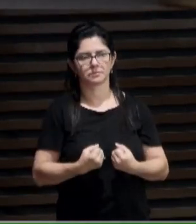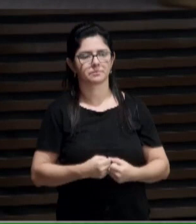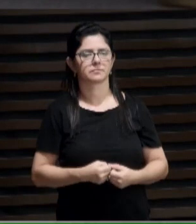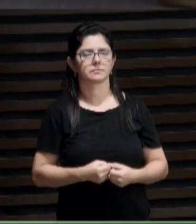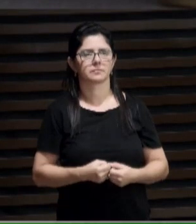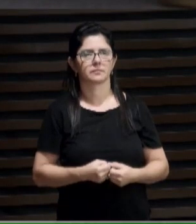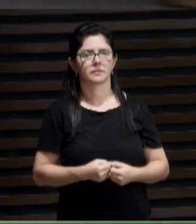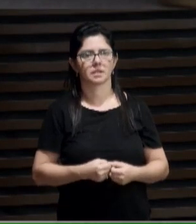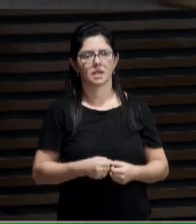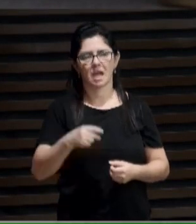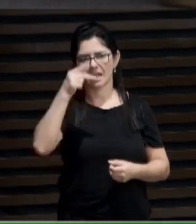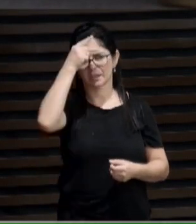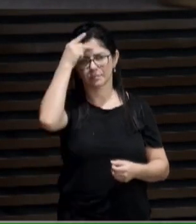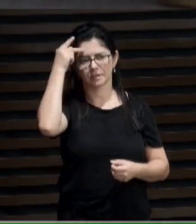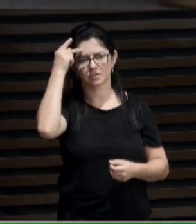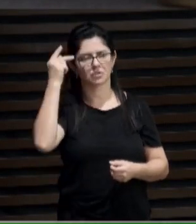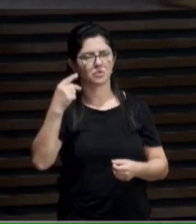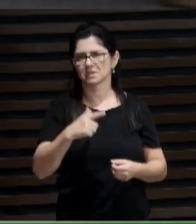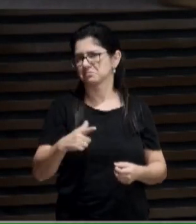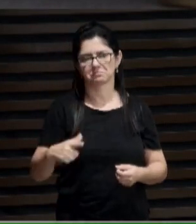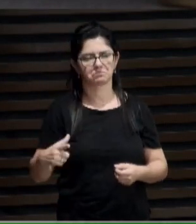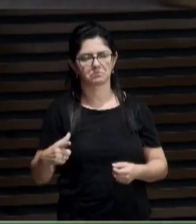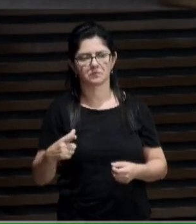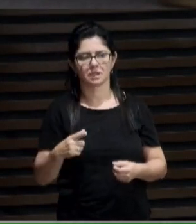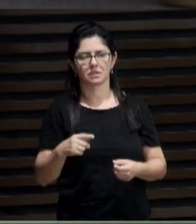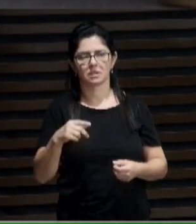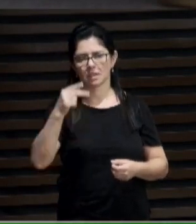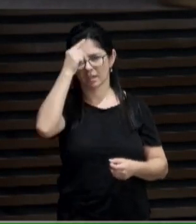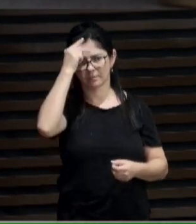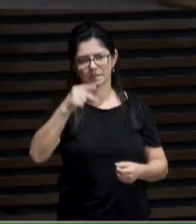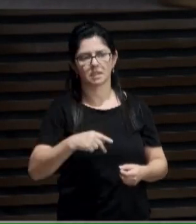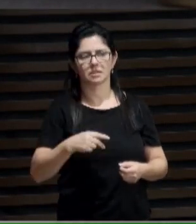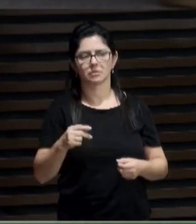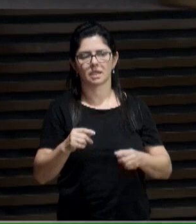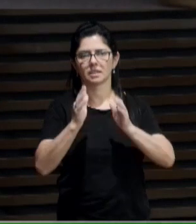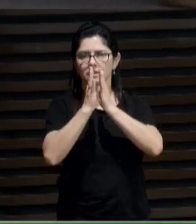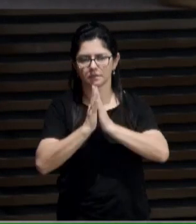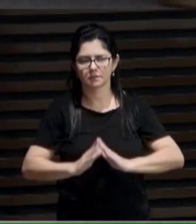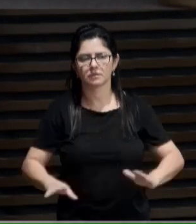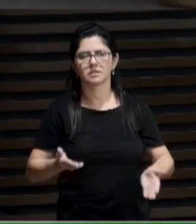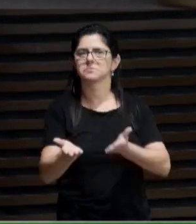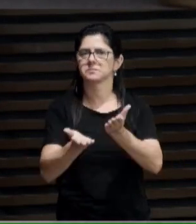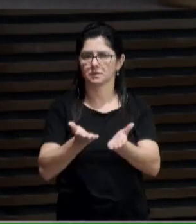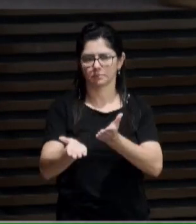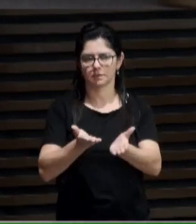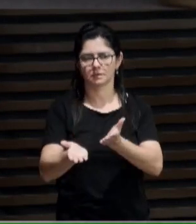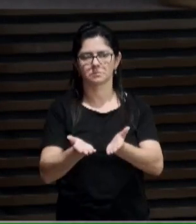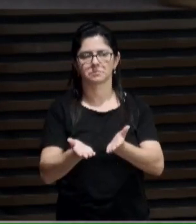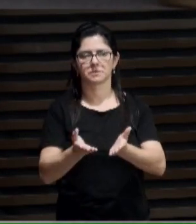O ser humano não tem em si a capacidade de adorar, servir ou prestar culto a